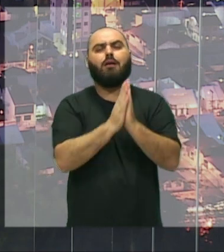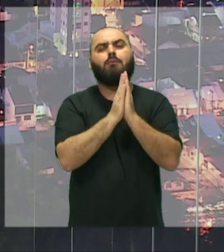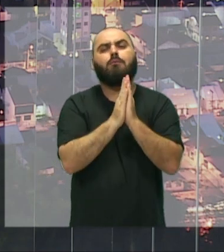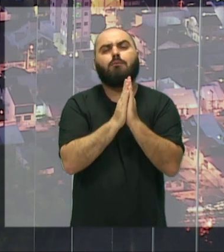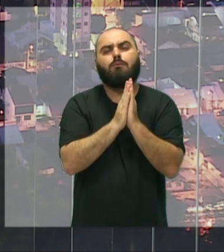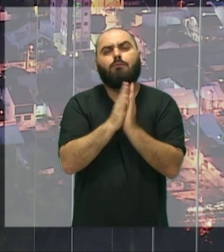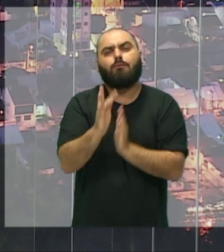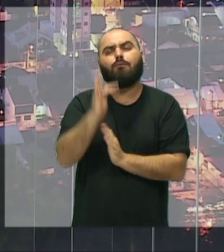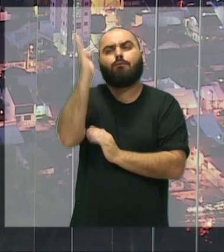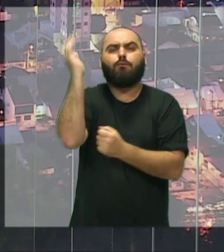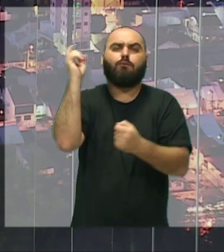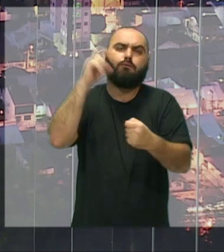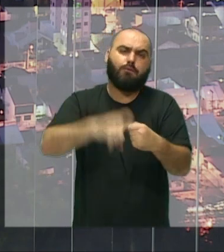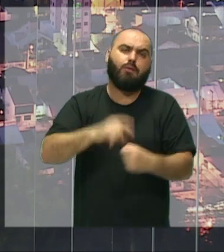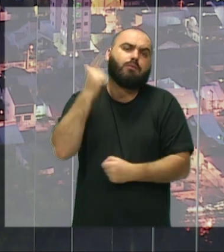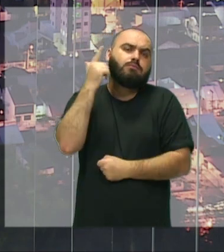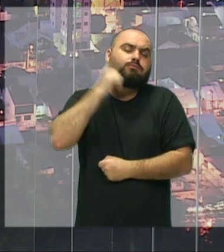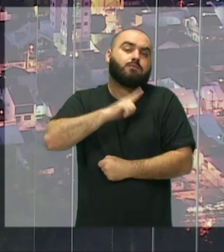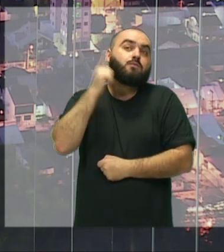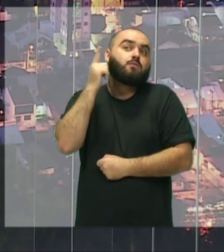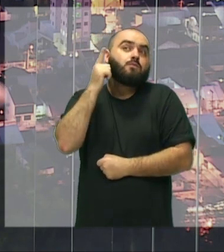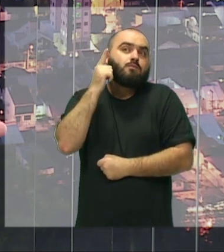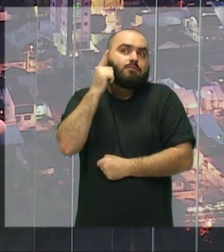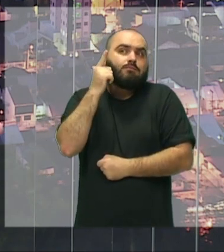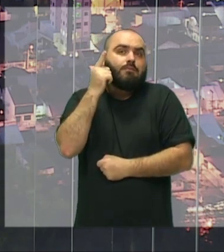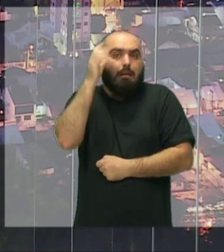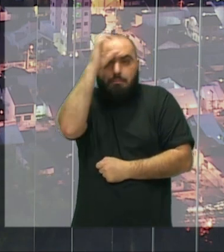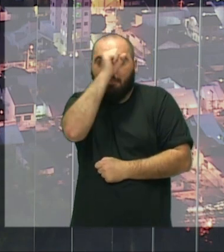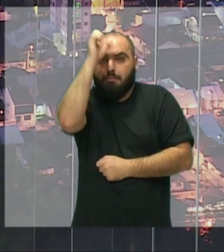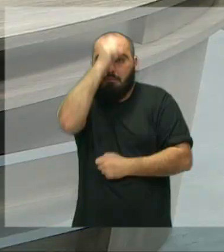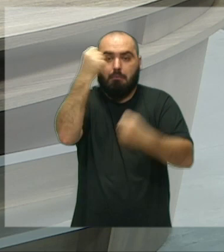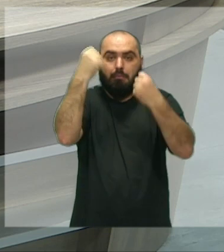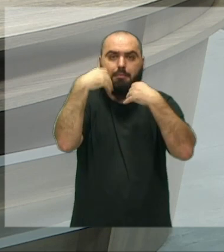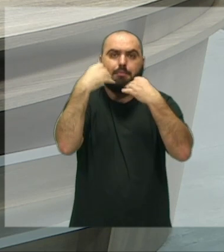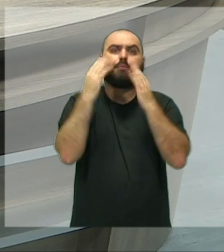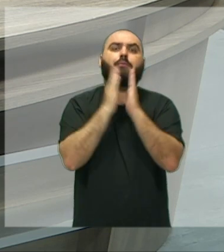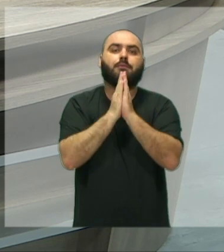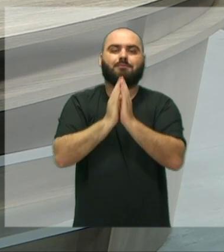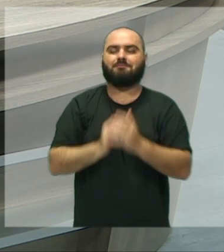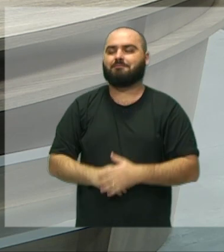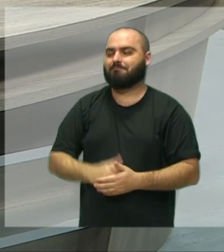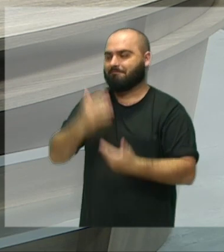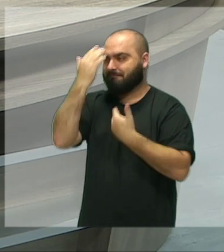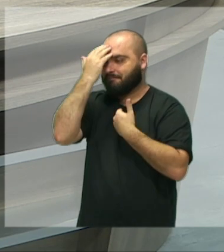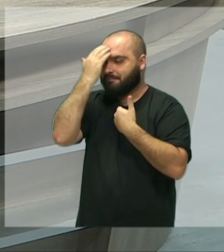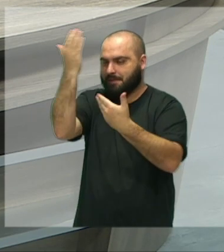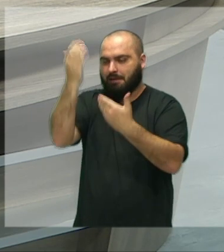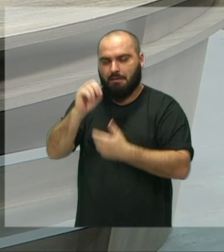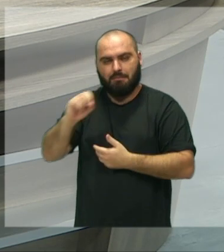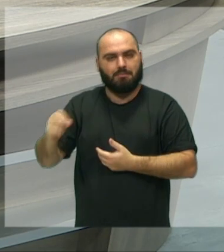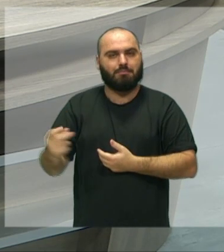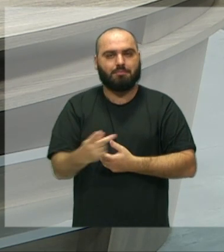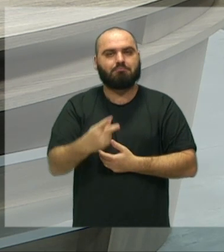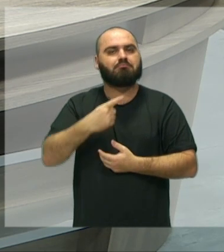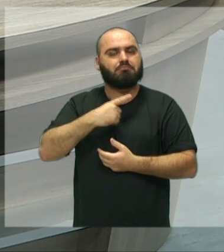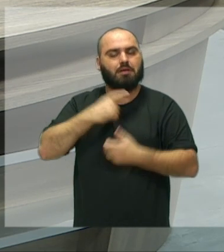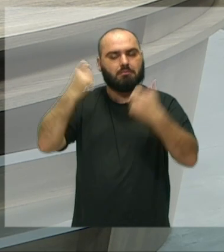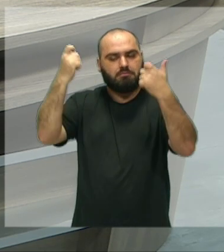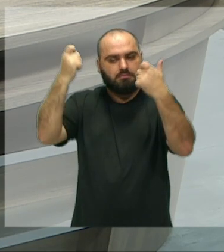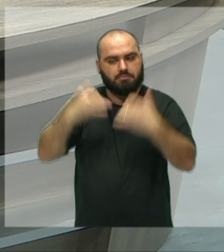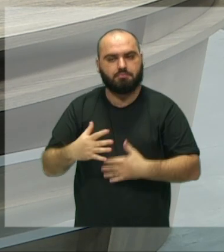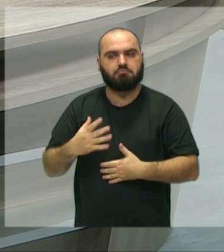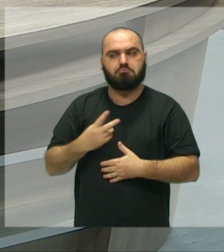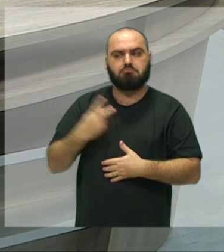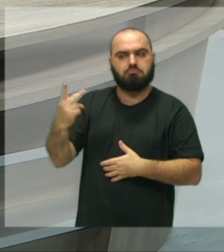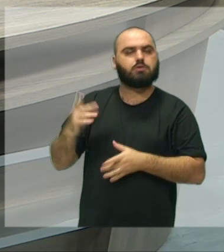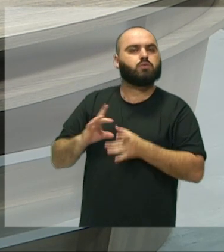volte mais vezes para que a gente possa aprender mais ainda com o senhor. Eu agradeço a oportunidade e quero dizer que estamos